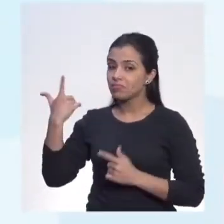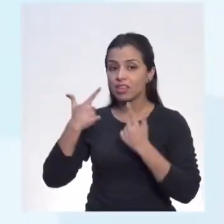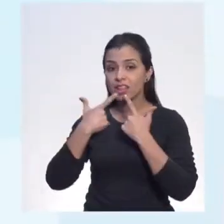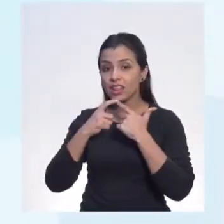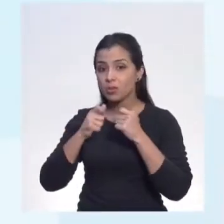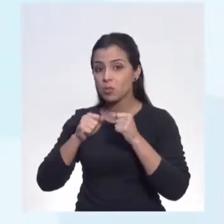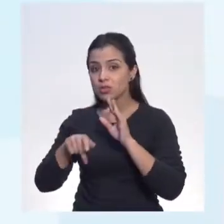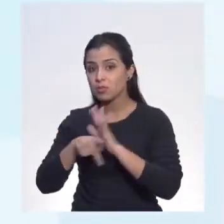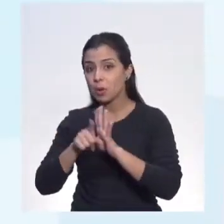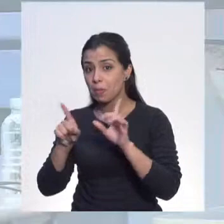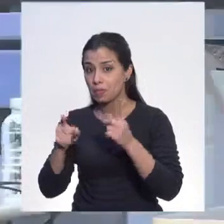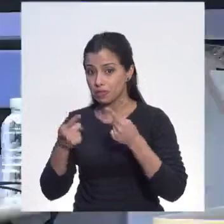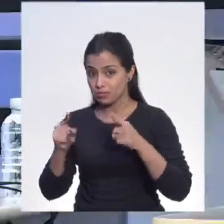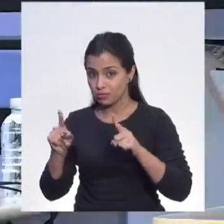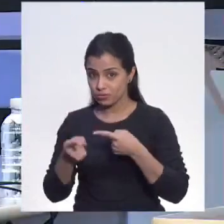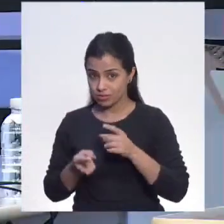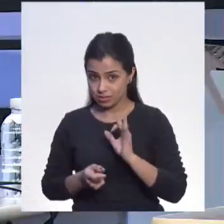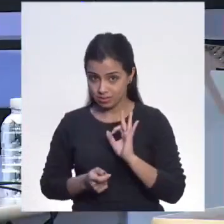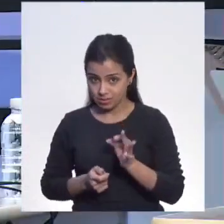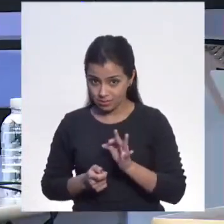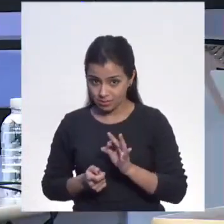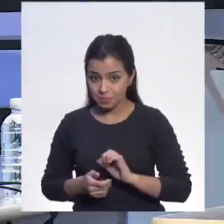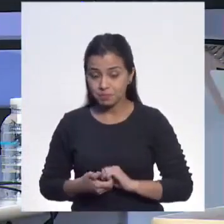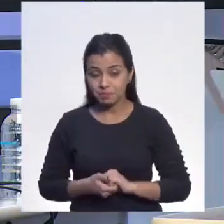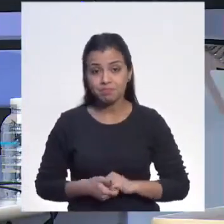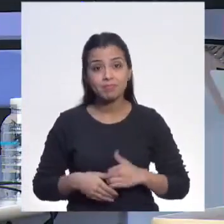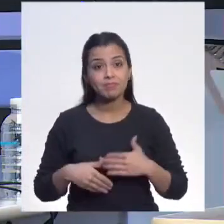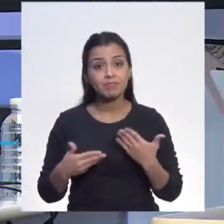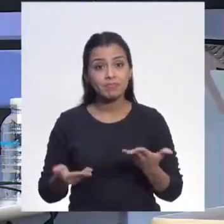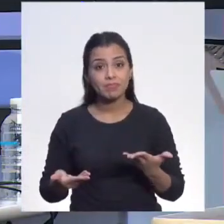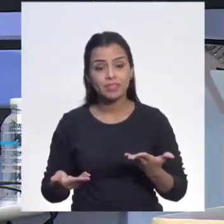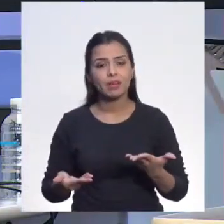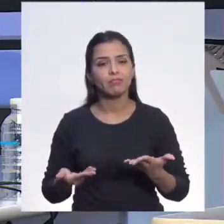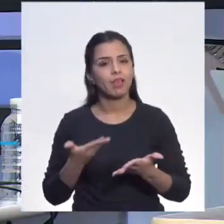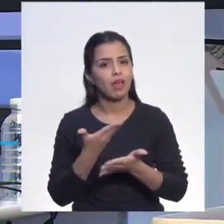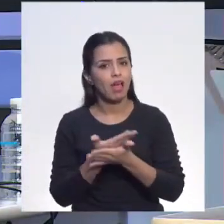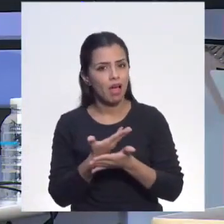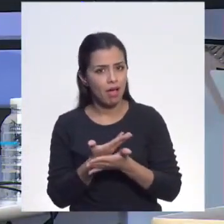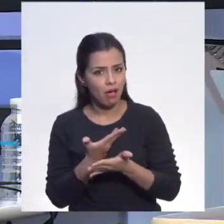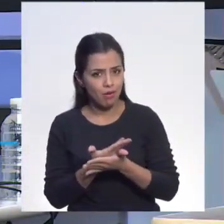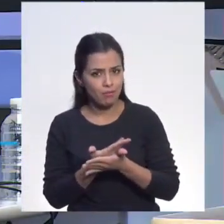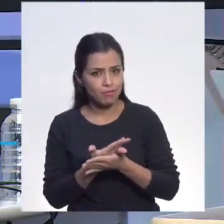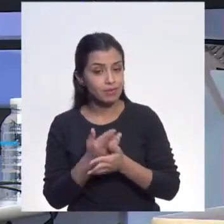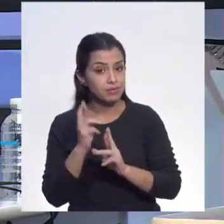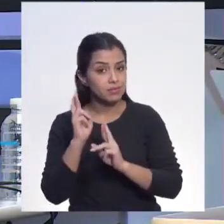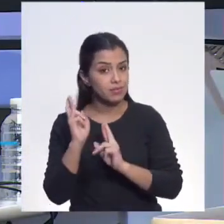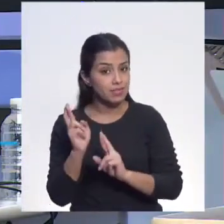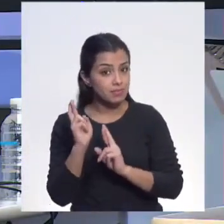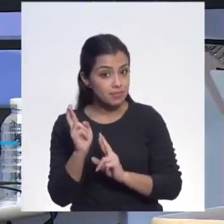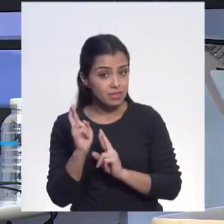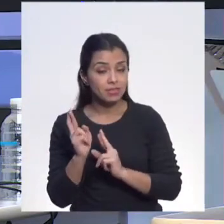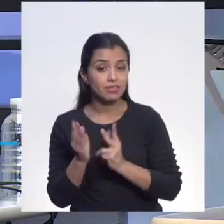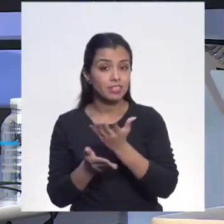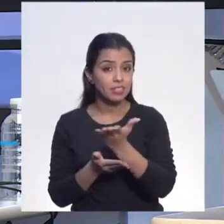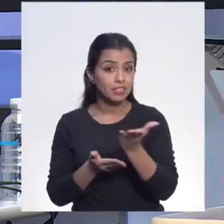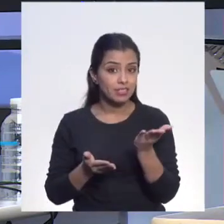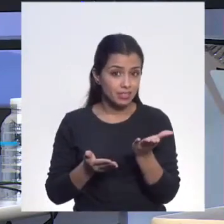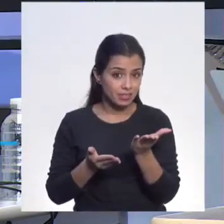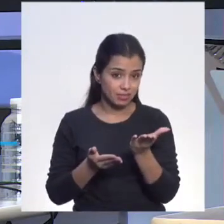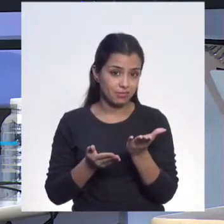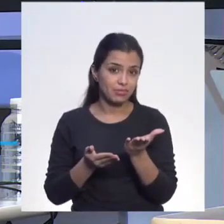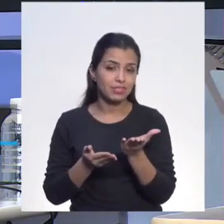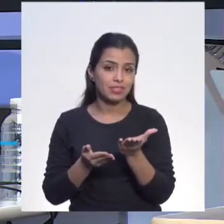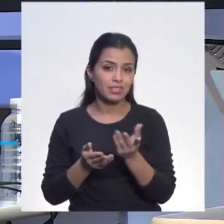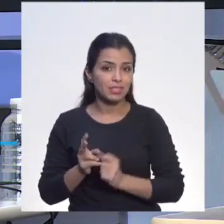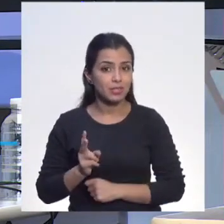da música, né? Ou seja, após assistir essa aula, nós esperamos, né, que vocês consigam aí adquirir